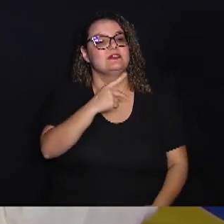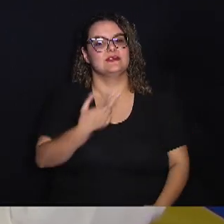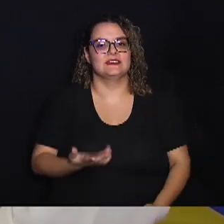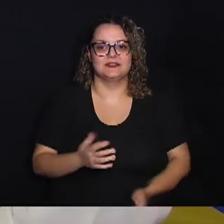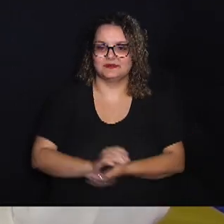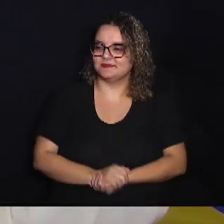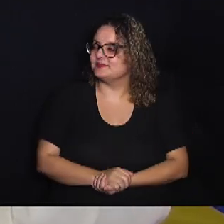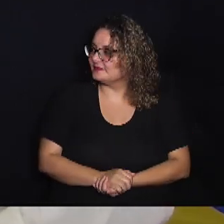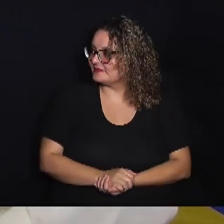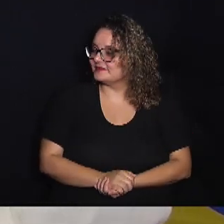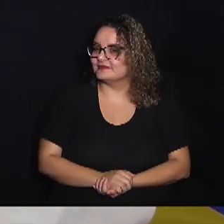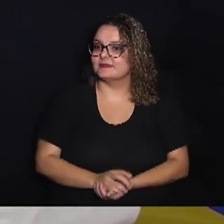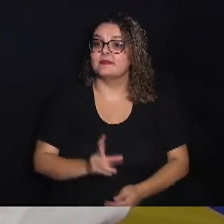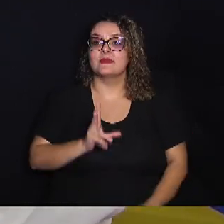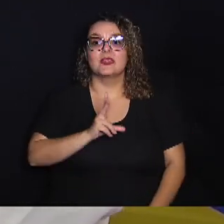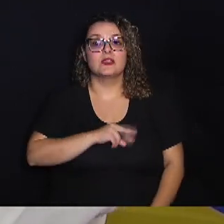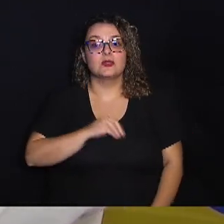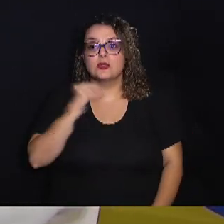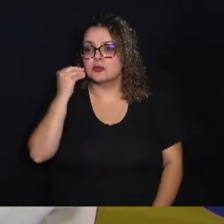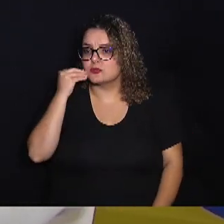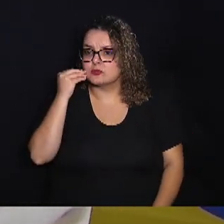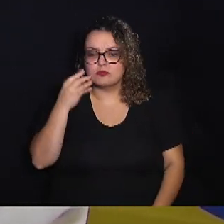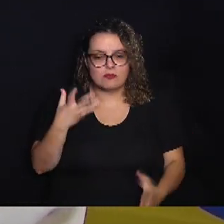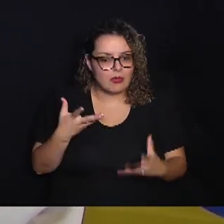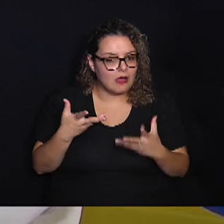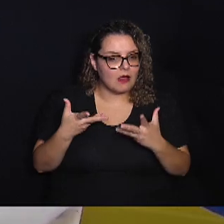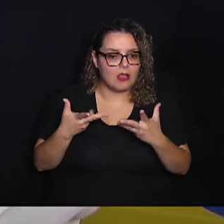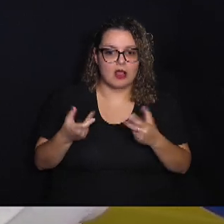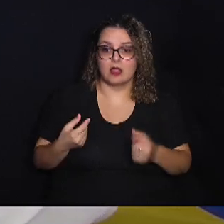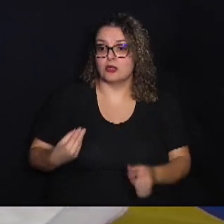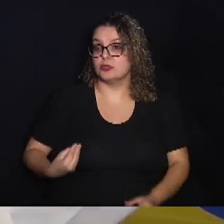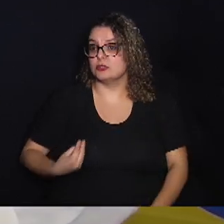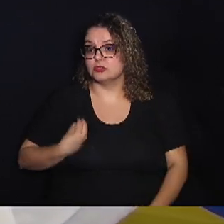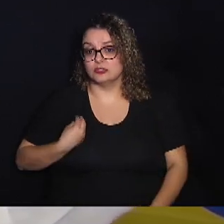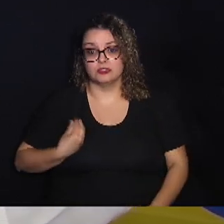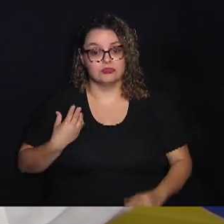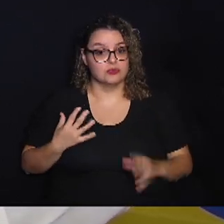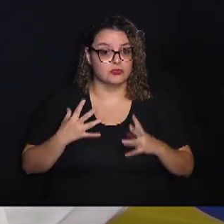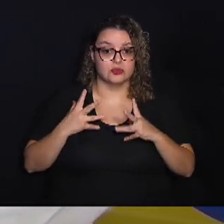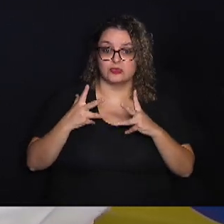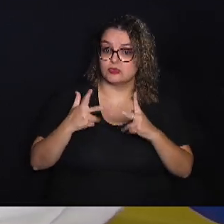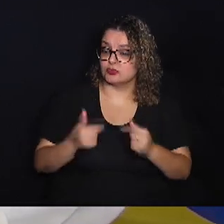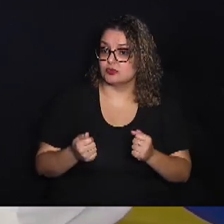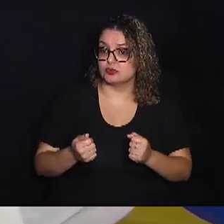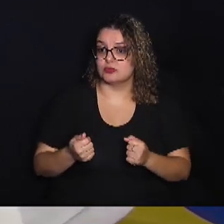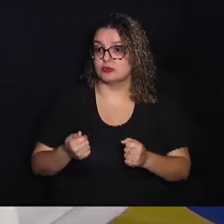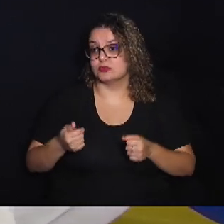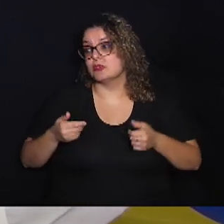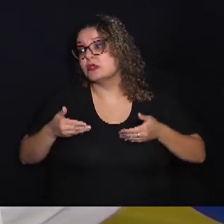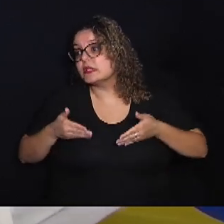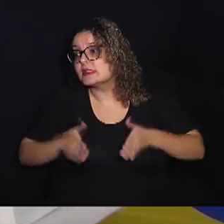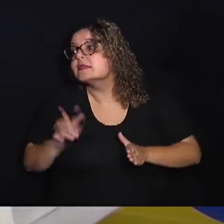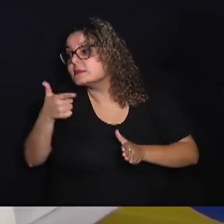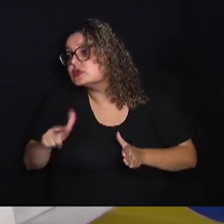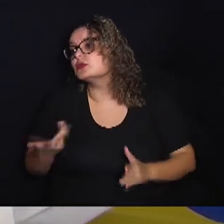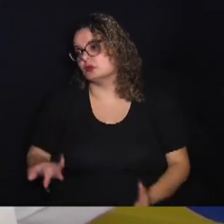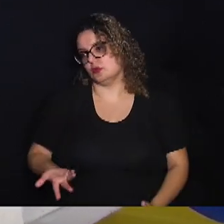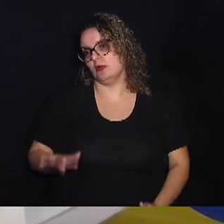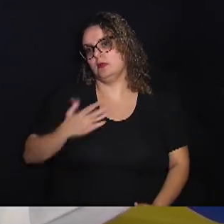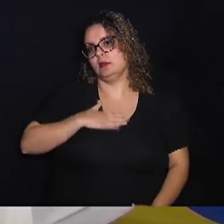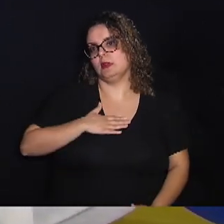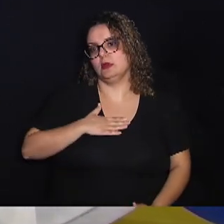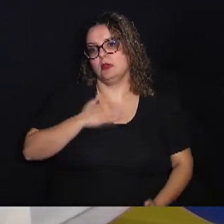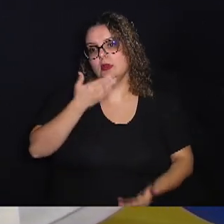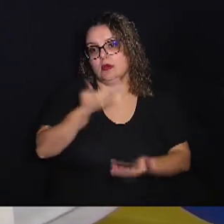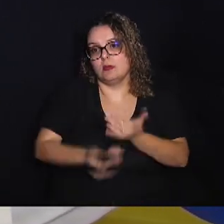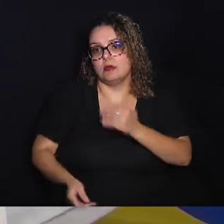Braille? Está sendo uma experiência incrível, né? De vida, tudo, de renascimento praticamente para mim, né? Perdi a visão faz